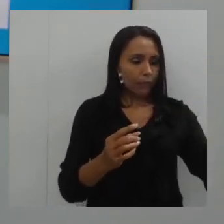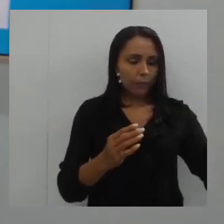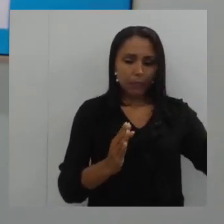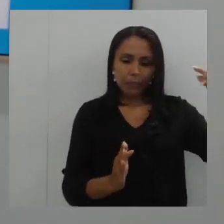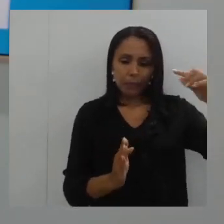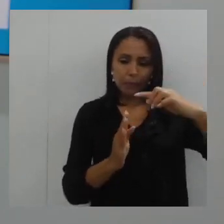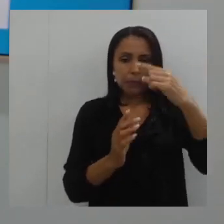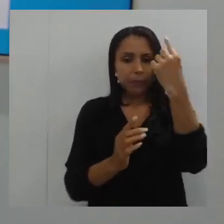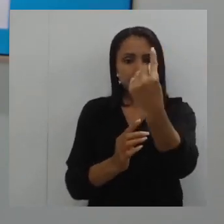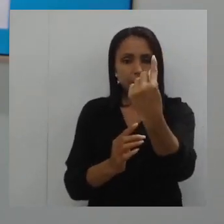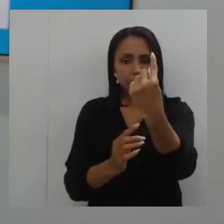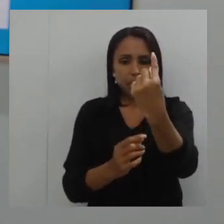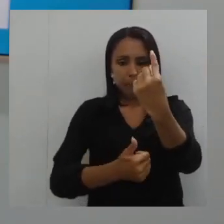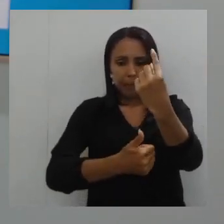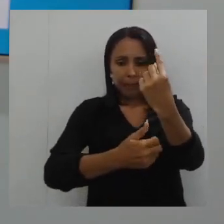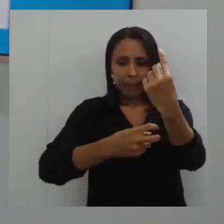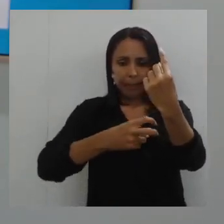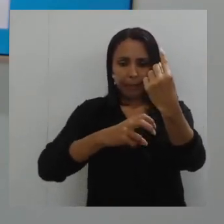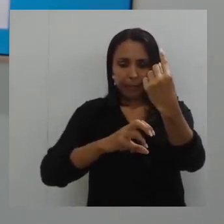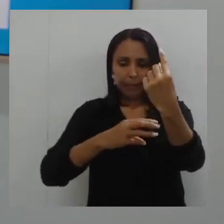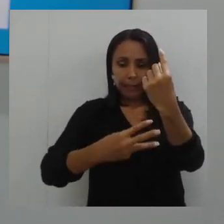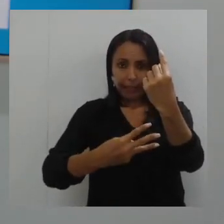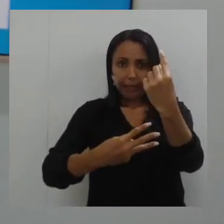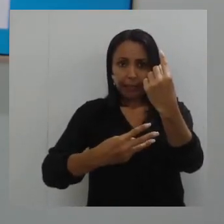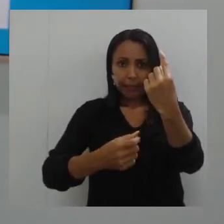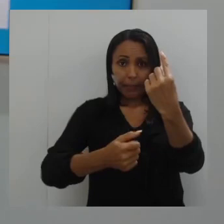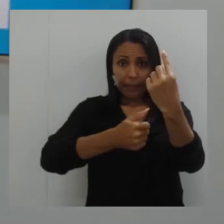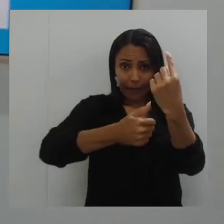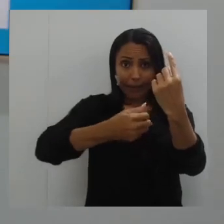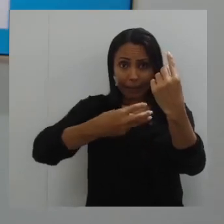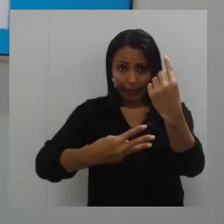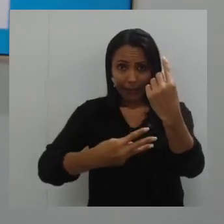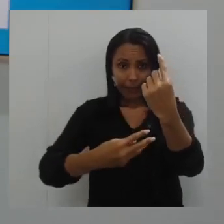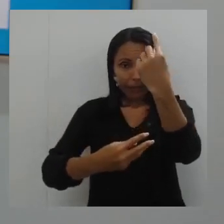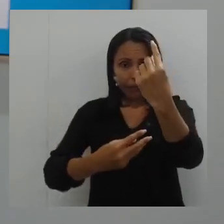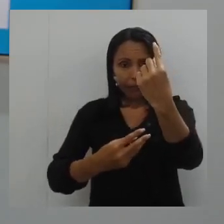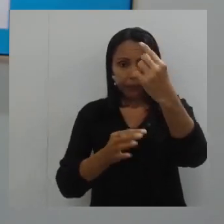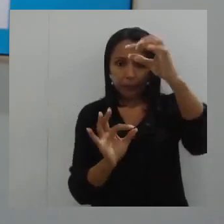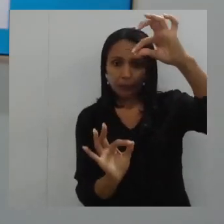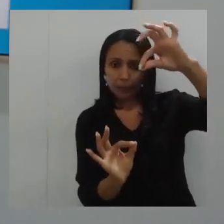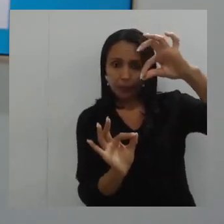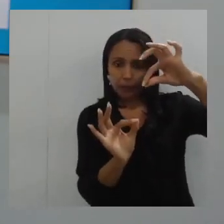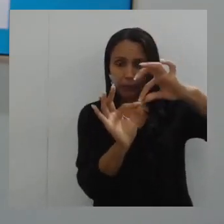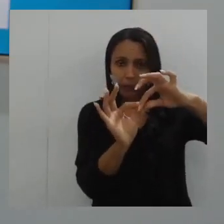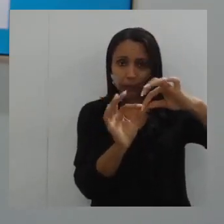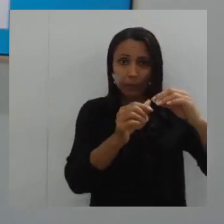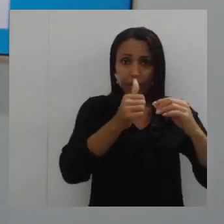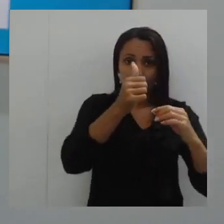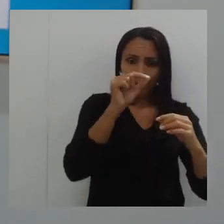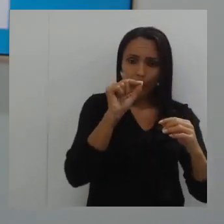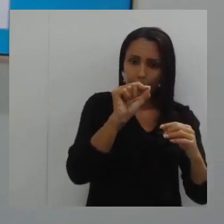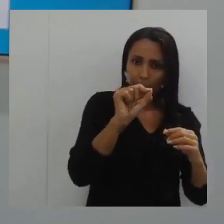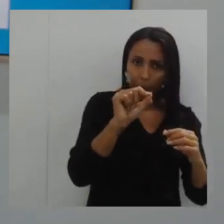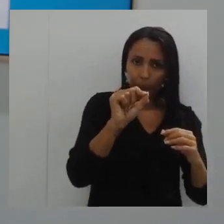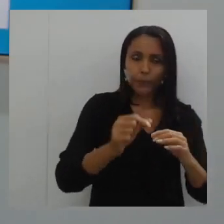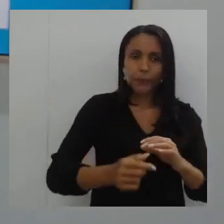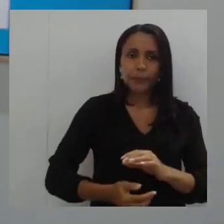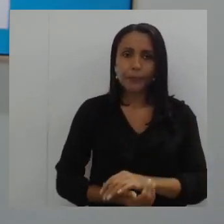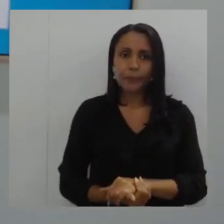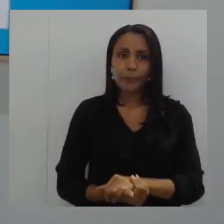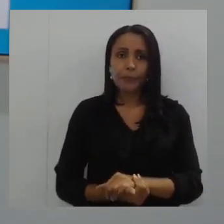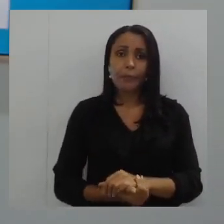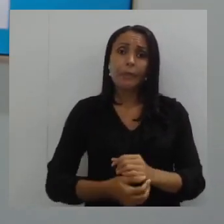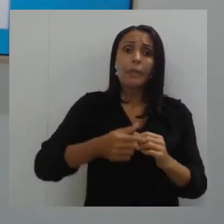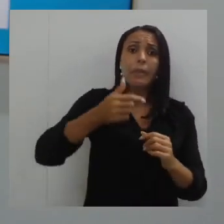entre 13 e 1, lembre-se, 13 vem primeiro, depois vem 1. Eu encontrei o meu primeiro vértice desse trapézio.